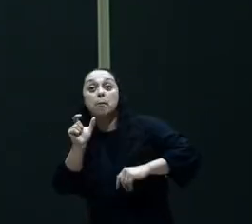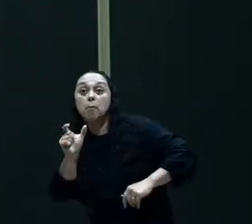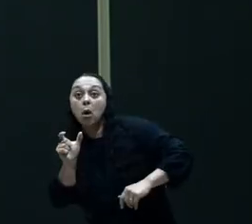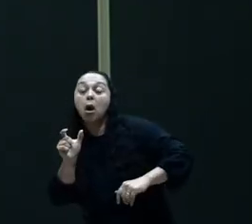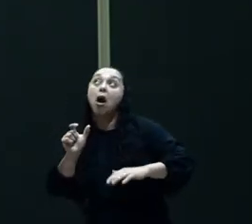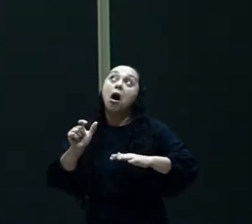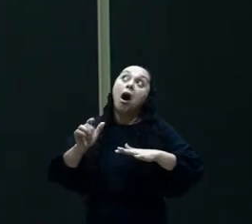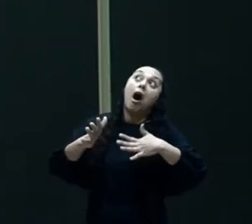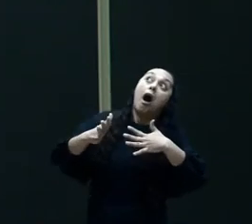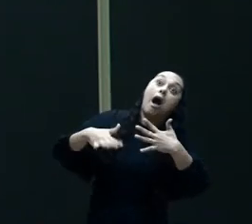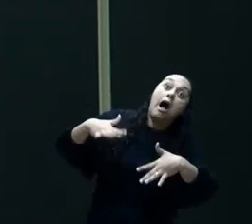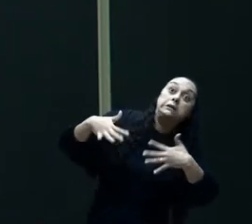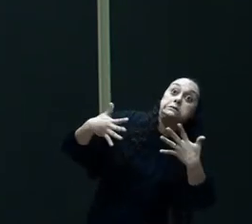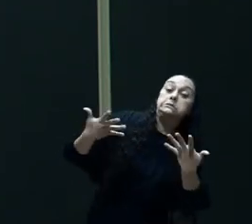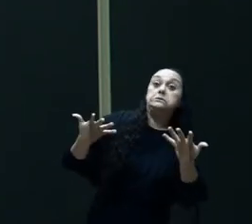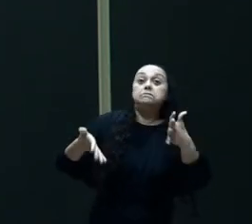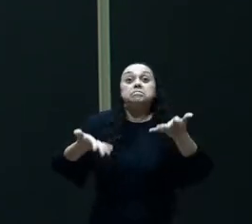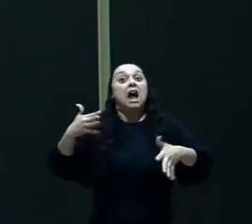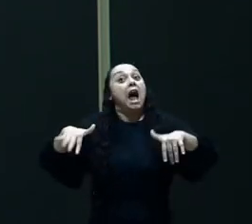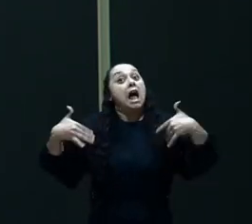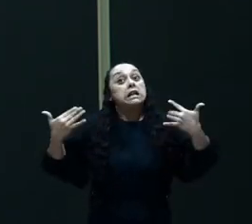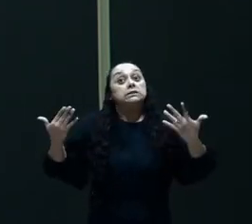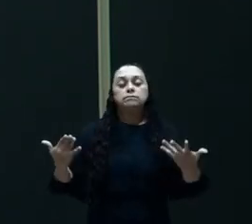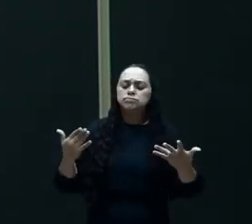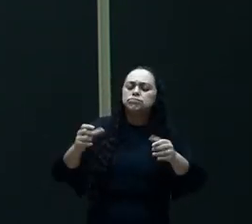longo tempo o